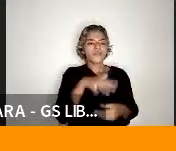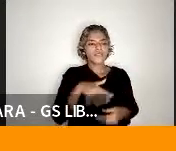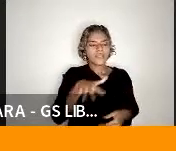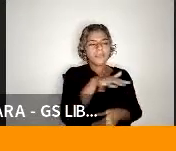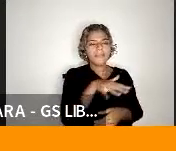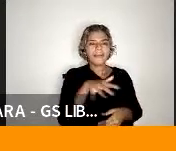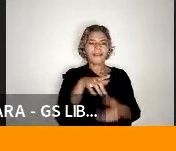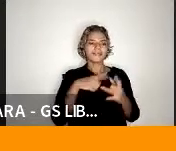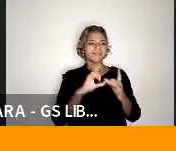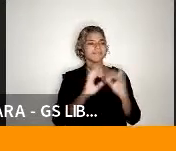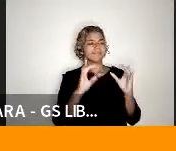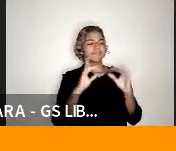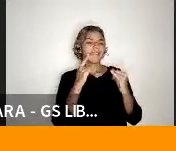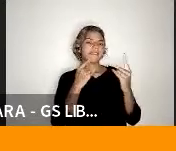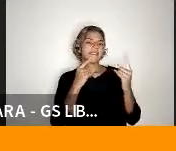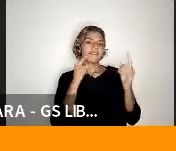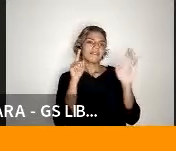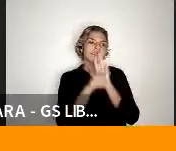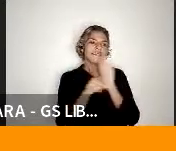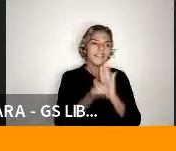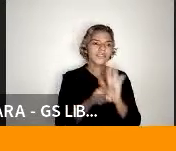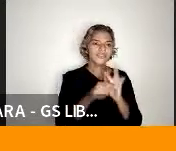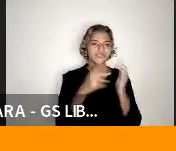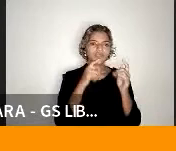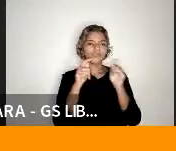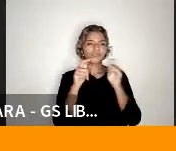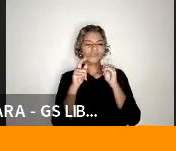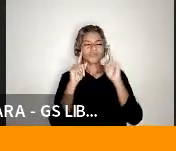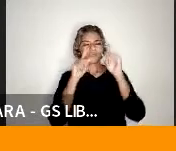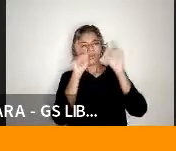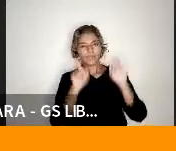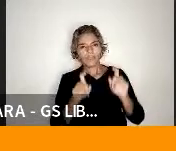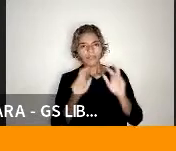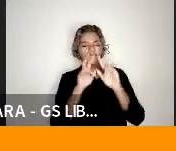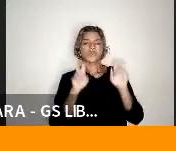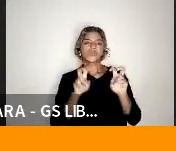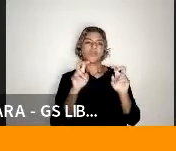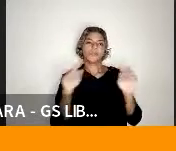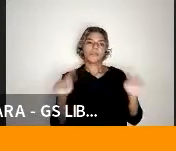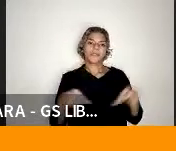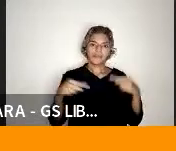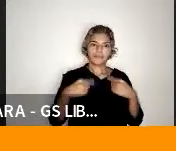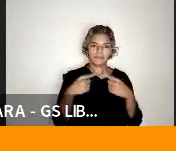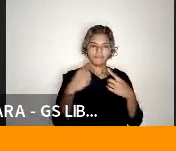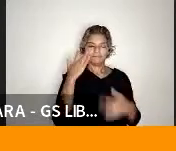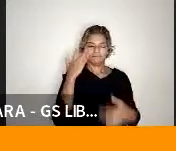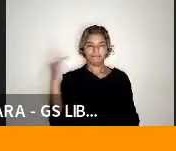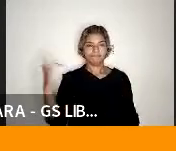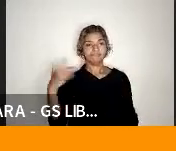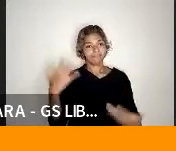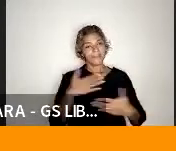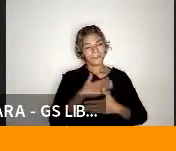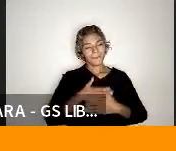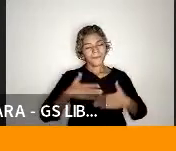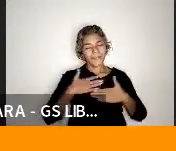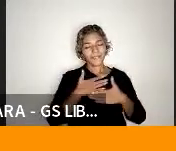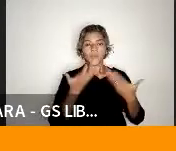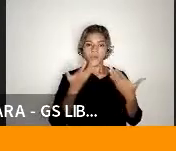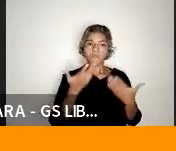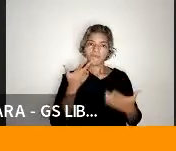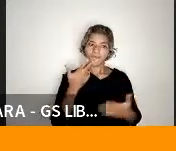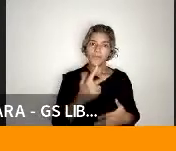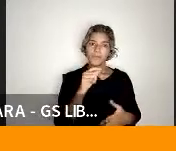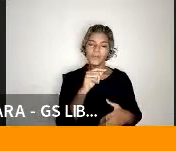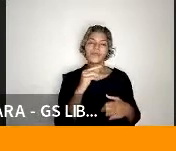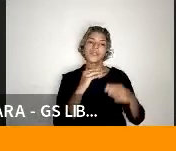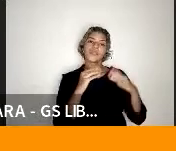as desigualdades que a gente vê no nosso cotidiano. E aí, com muito prazer, assim, eu queria registrar que o Comitê para a Equidade de Gênero e Raça também